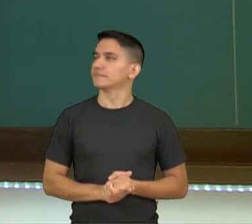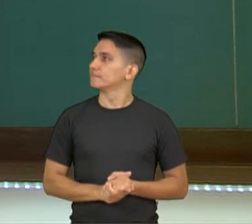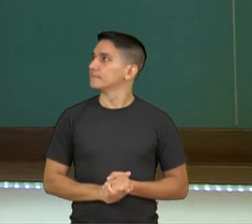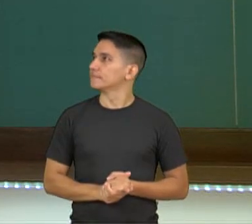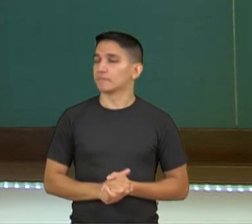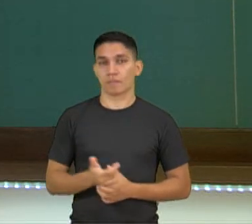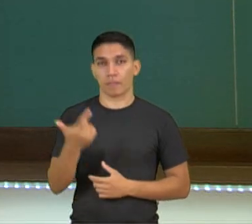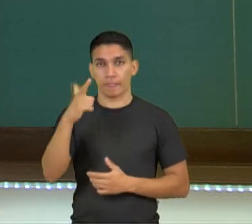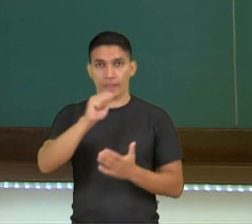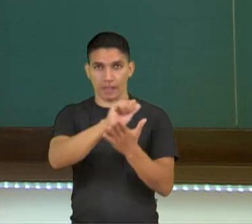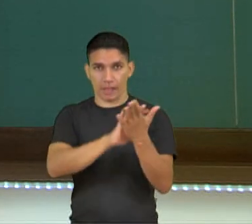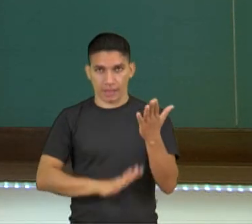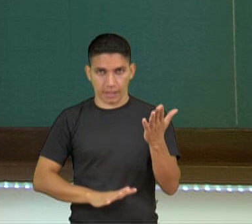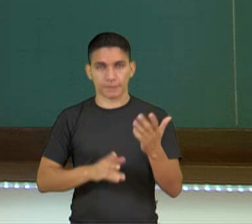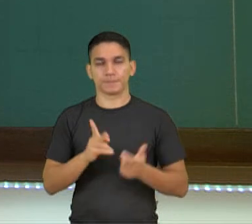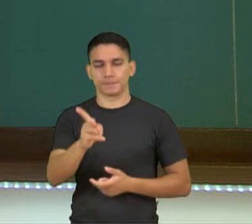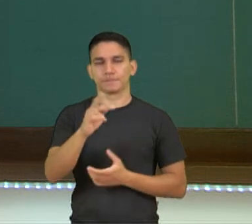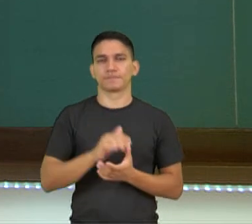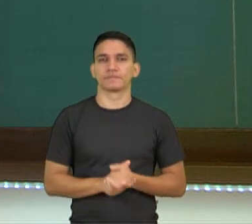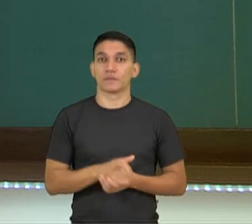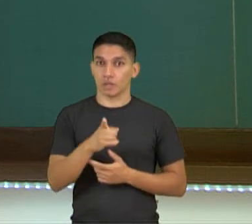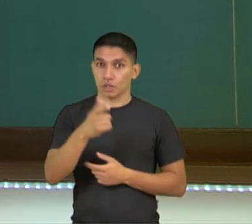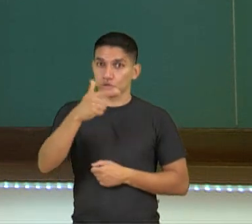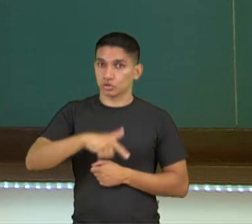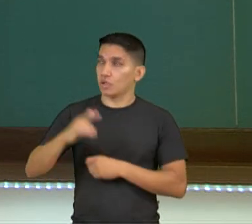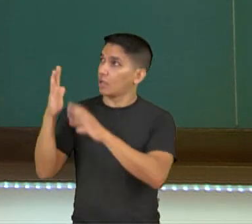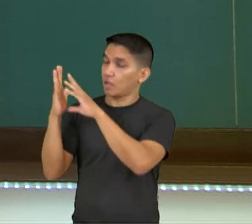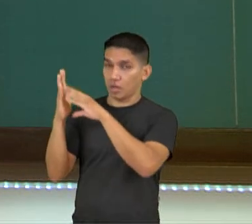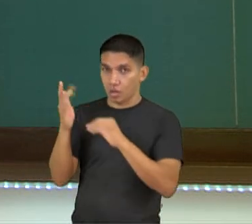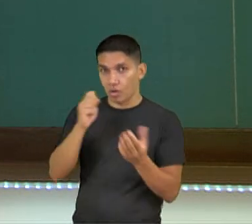uma atividade. Mais uma vez, anote no seu